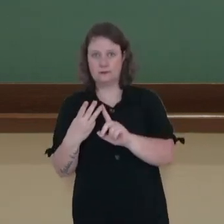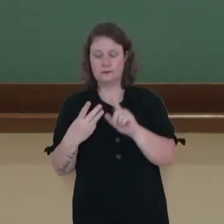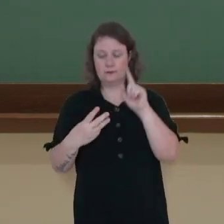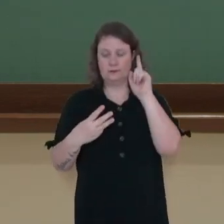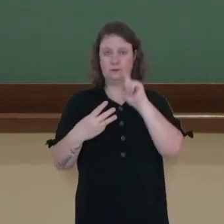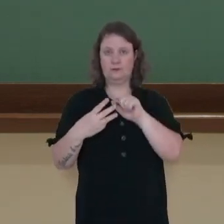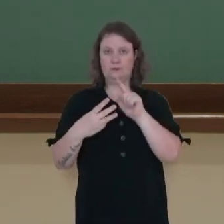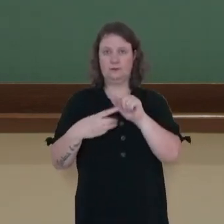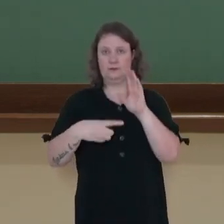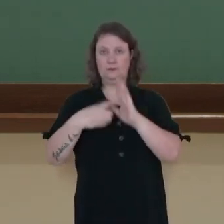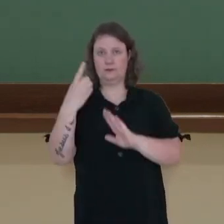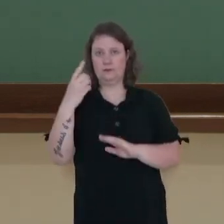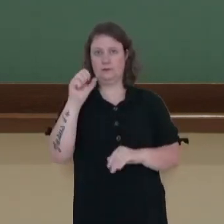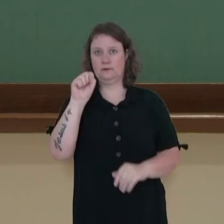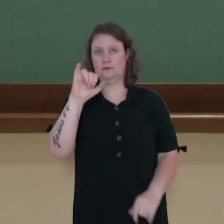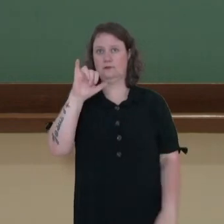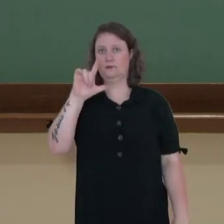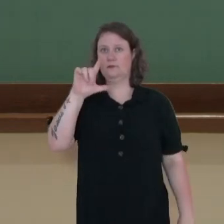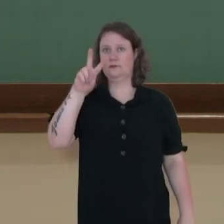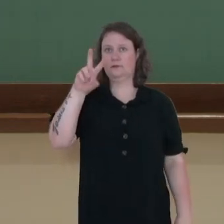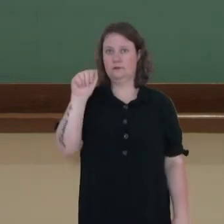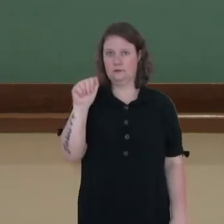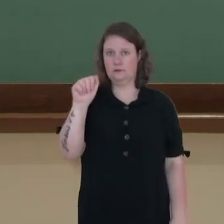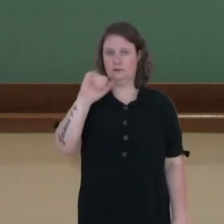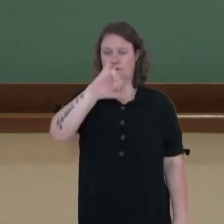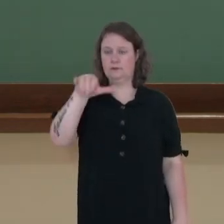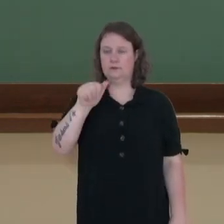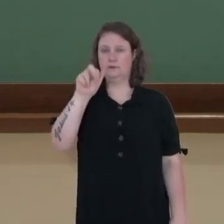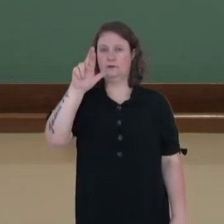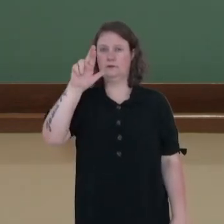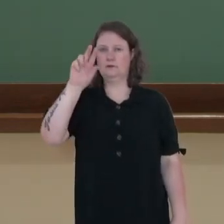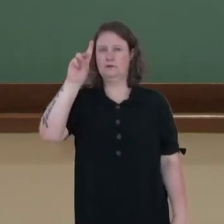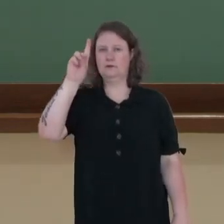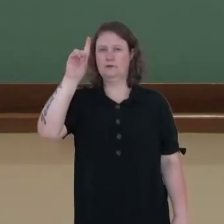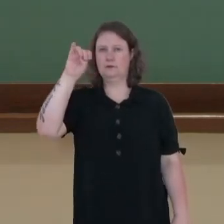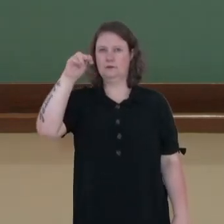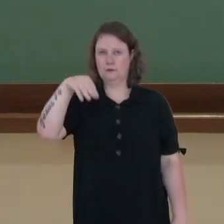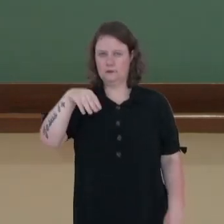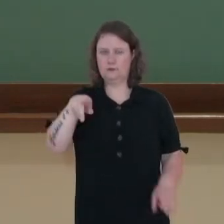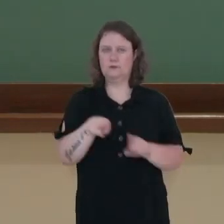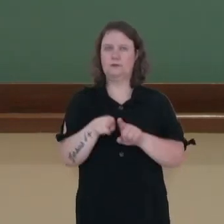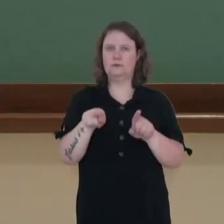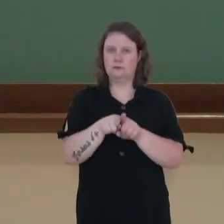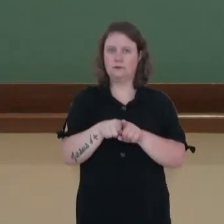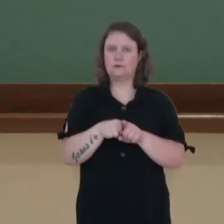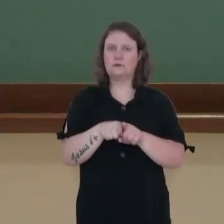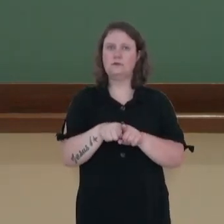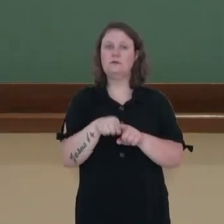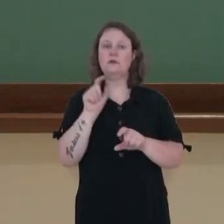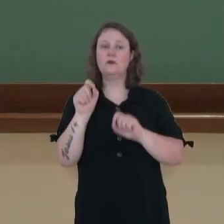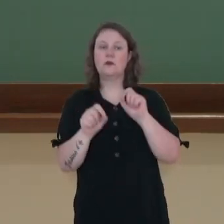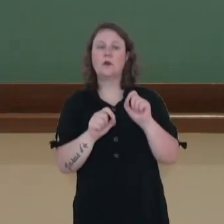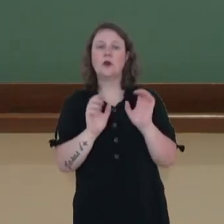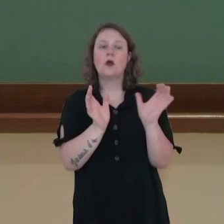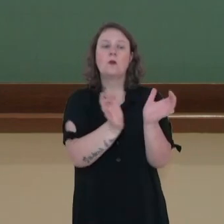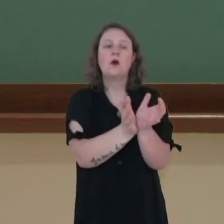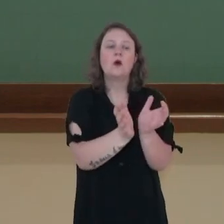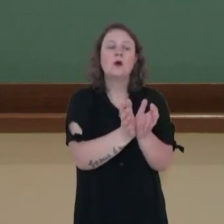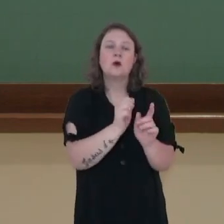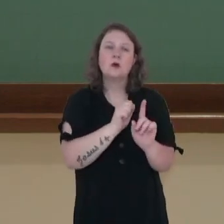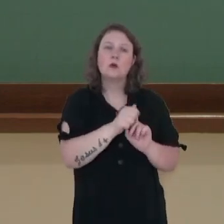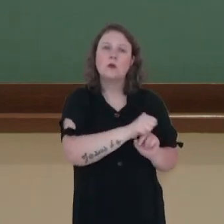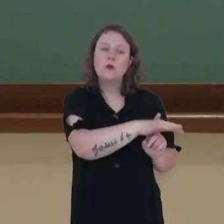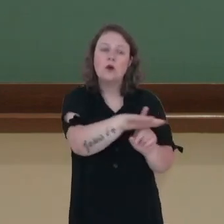com Silva Jardim e uma transição para a República com a participação das camadas populares,